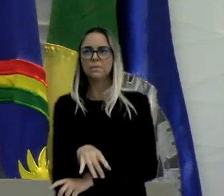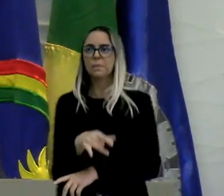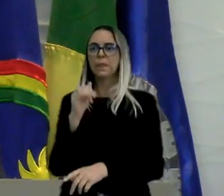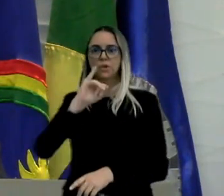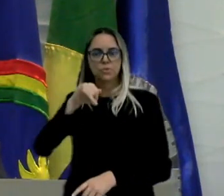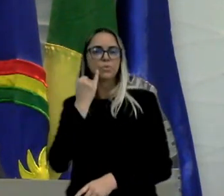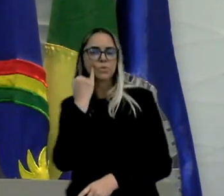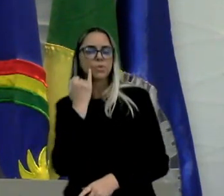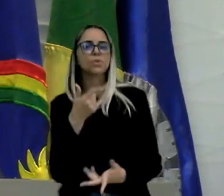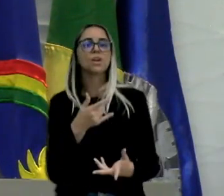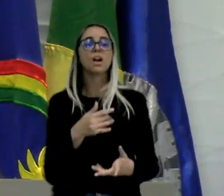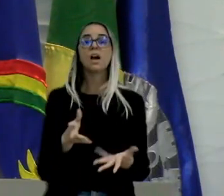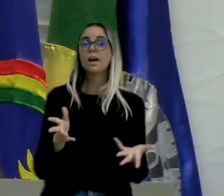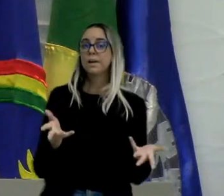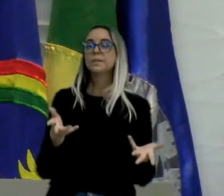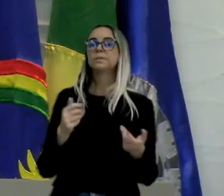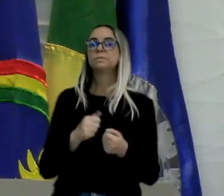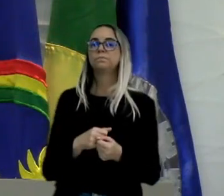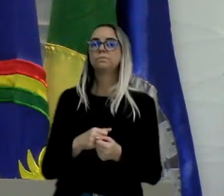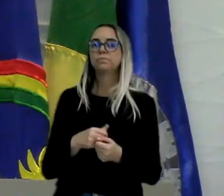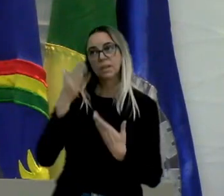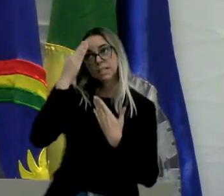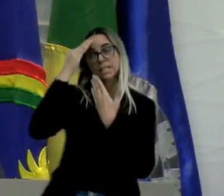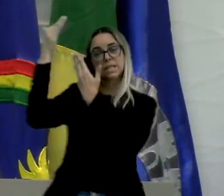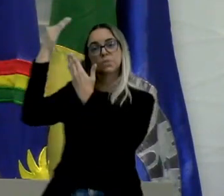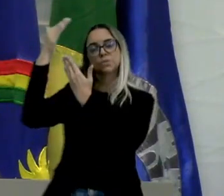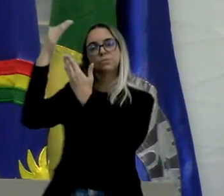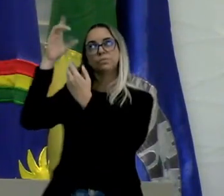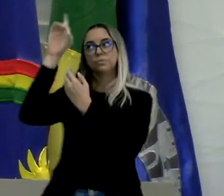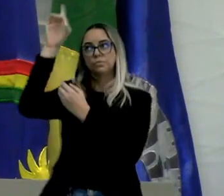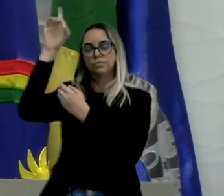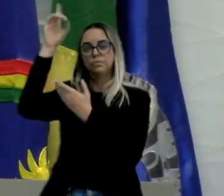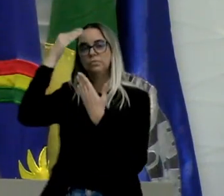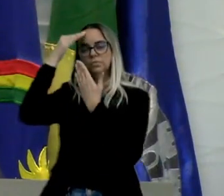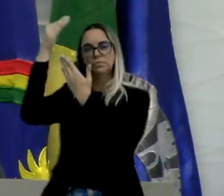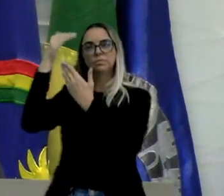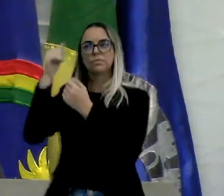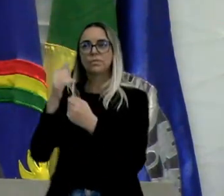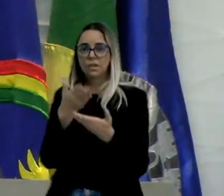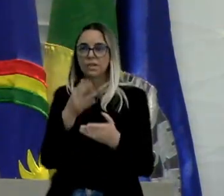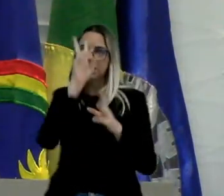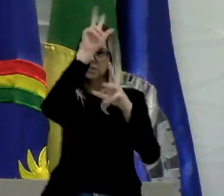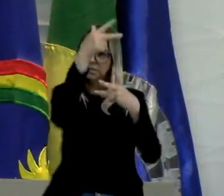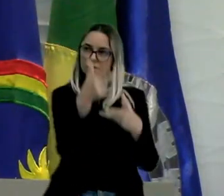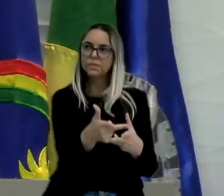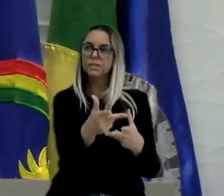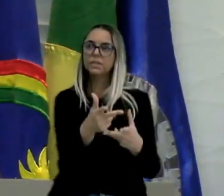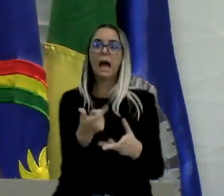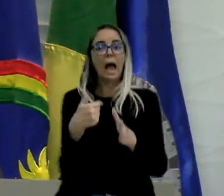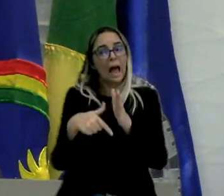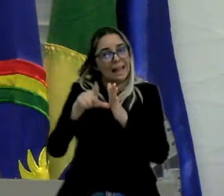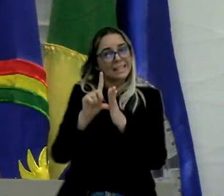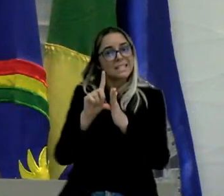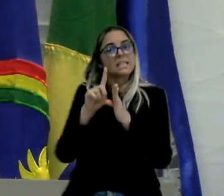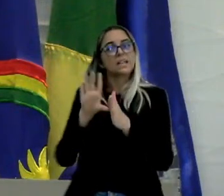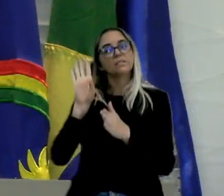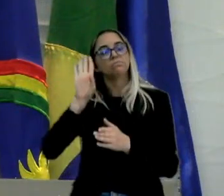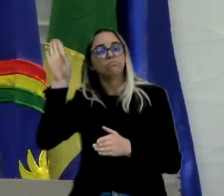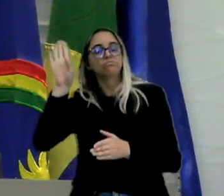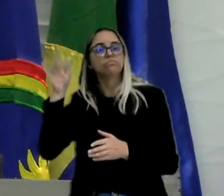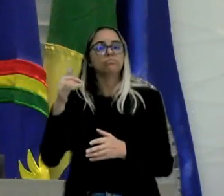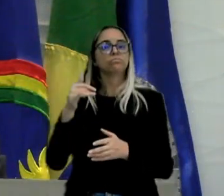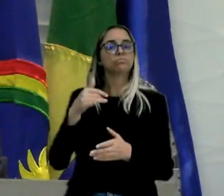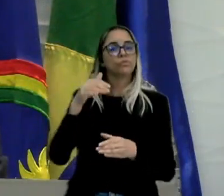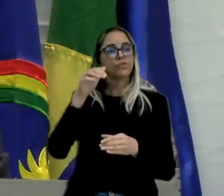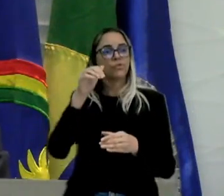Júnior graças a graças a Deus vossa excelência antes de assumir o mandato de vereador trabalhou